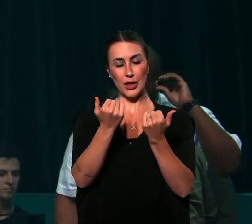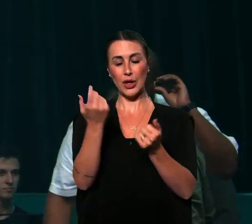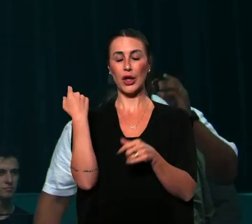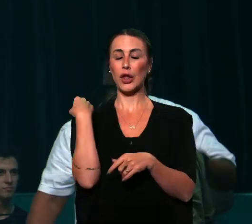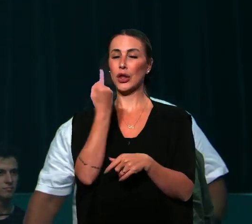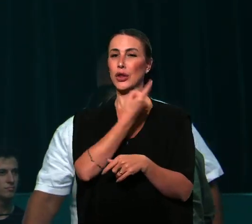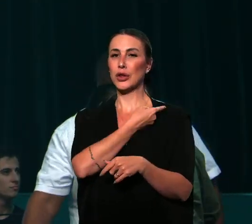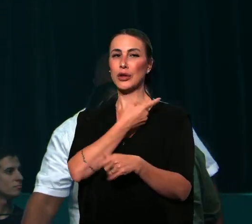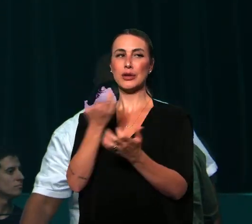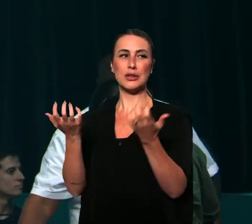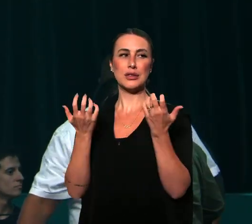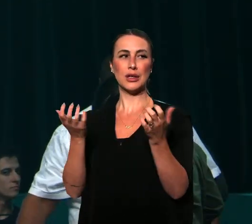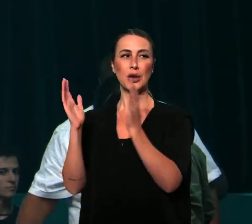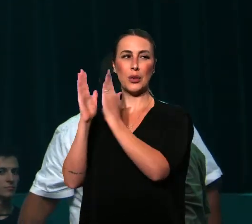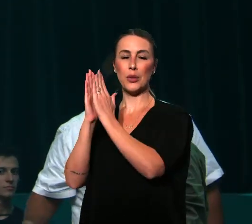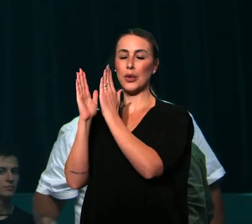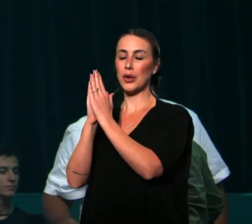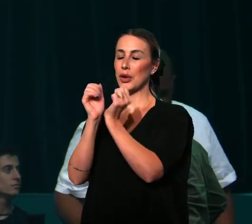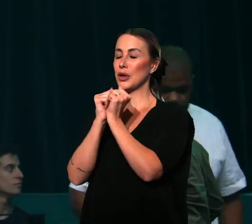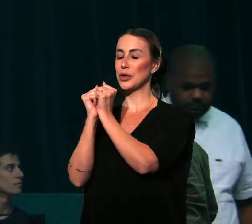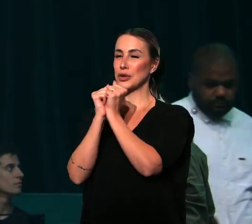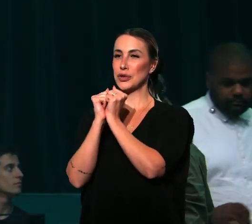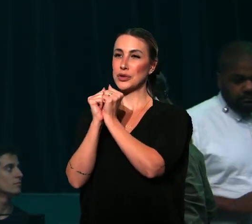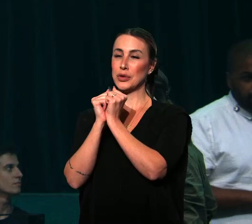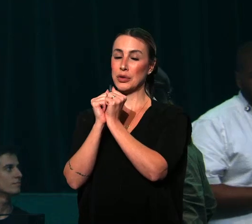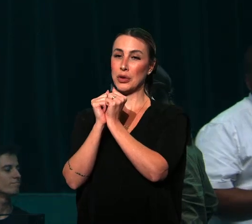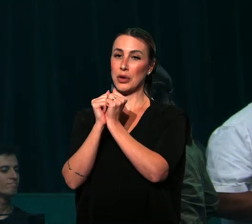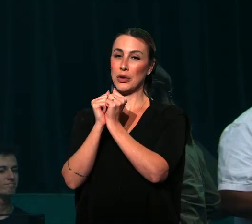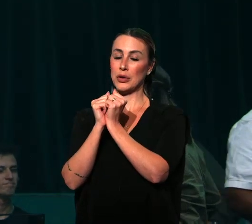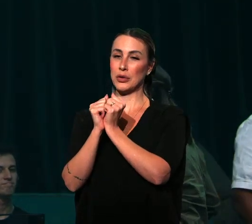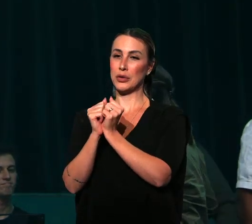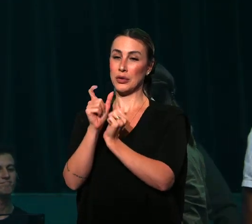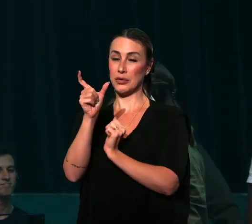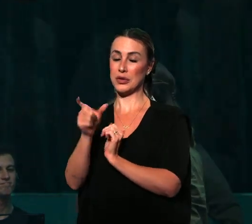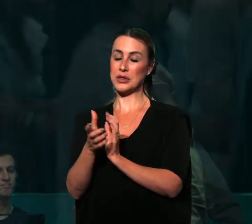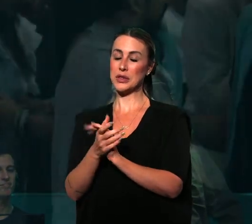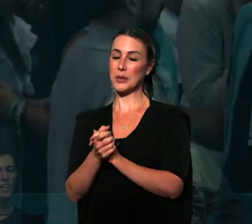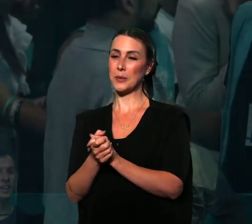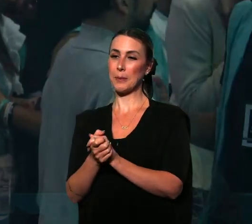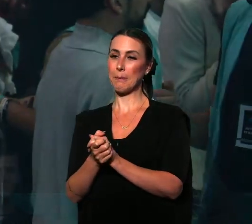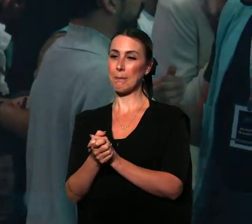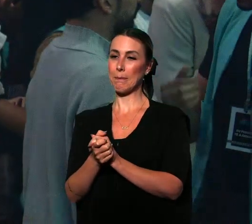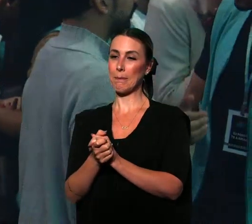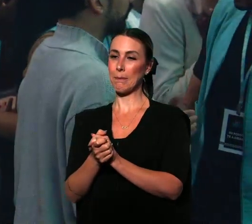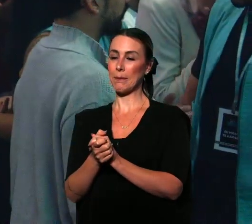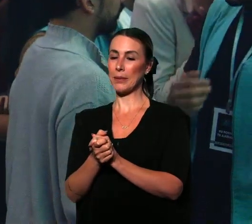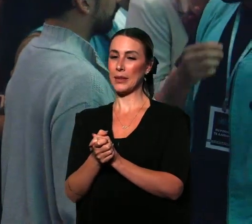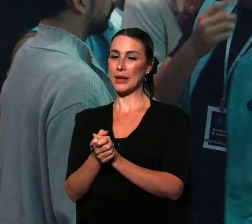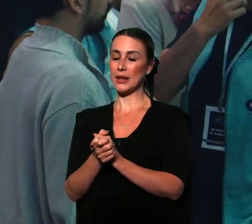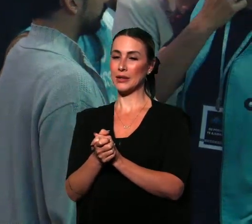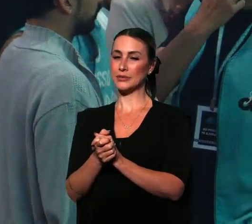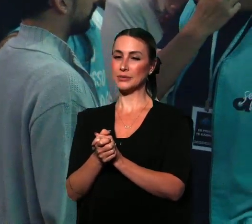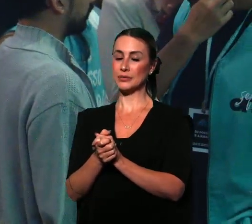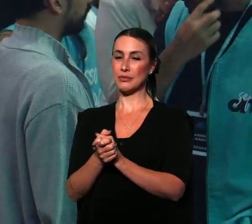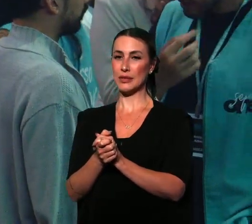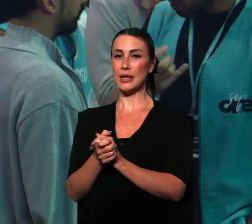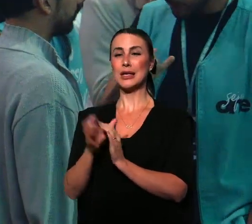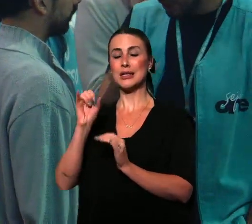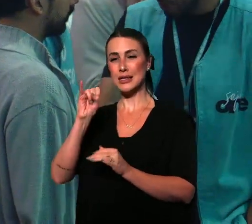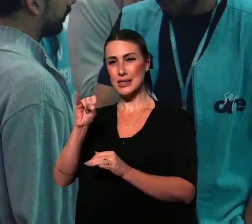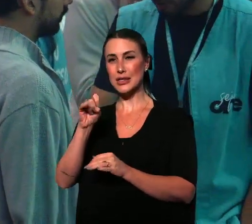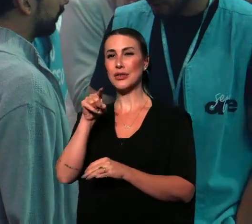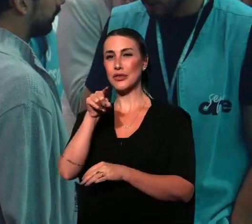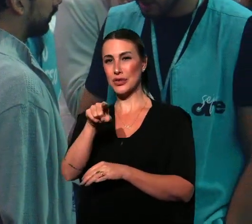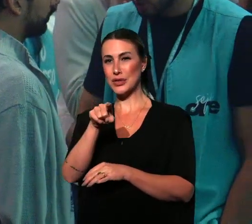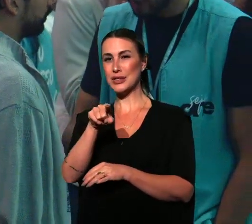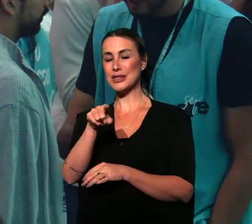nesse tempo. Tem um tempo aqui juntos, na presença. E logo depois eu vou orar, vai estar encerrando esse culto. Você que hoje repetiu essa mesma oração no teu